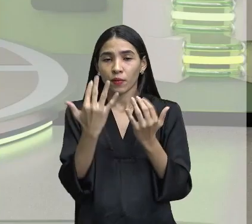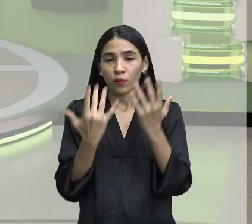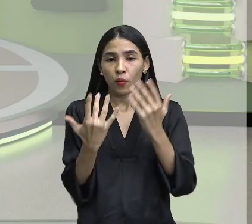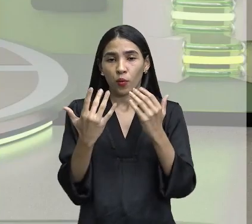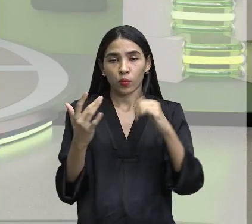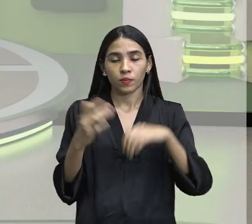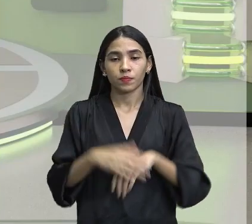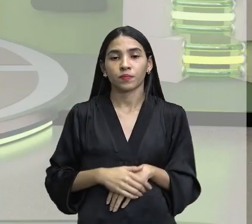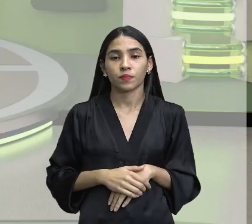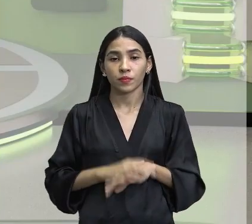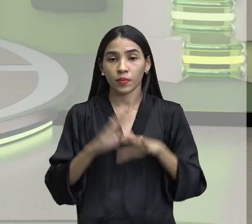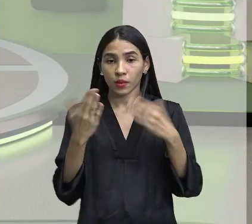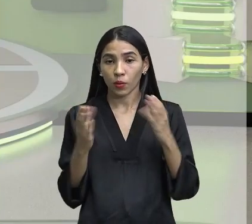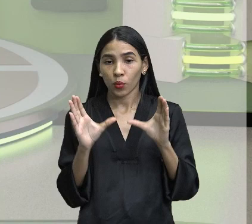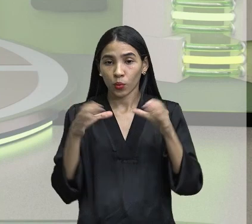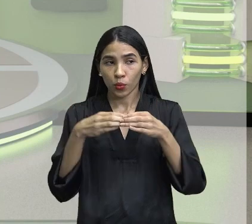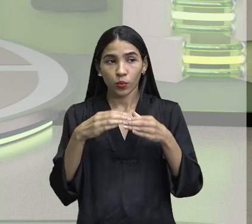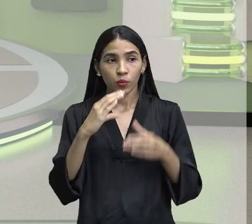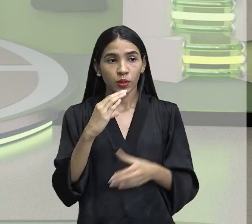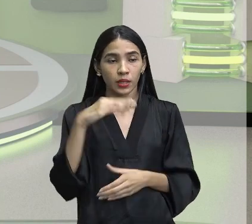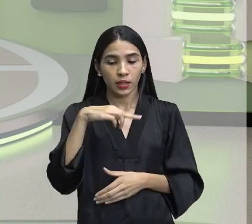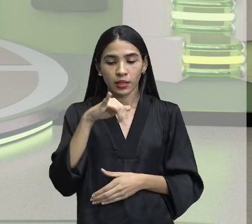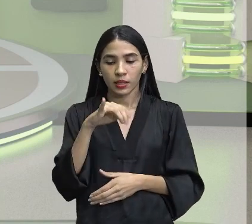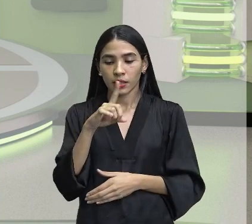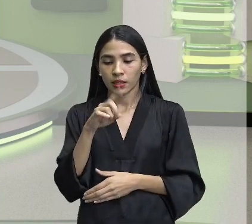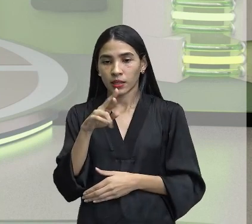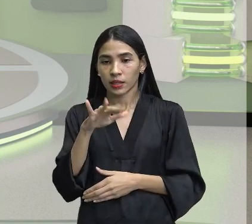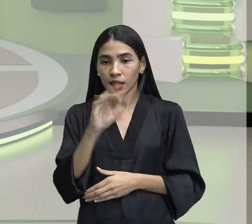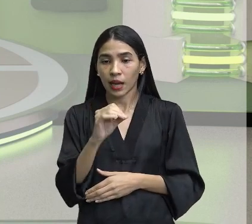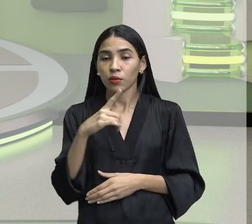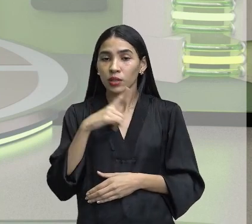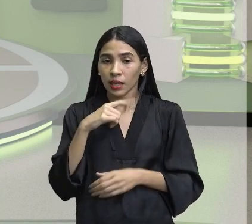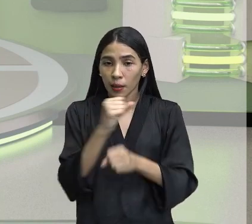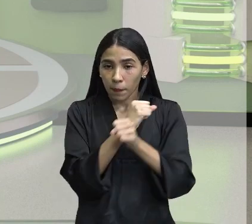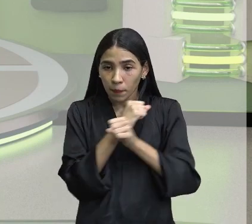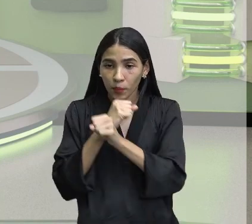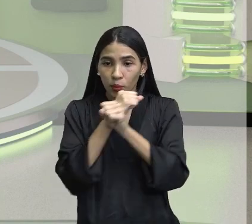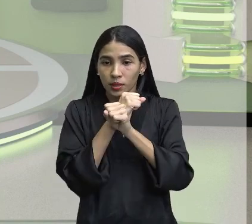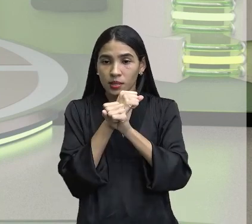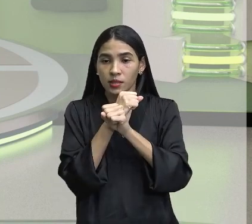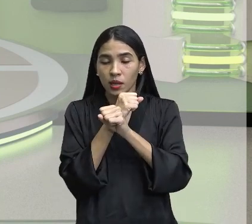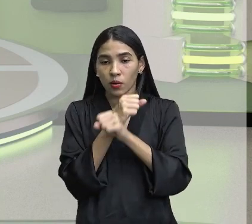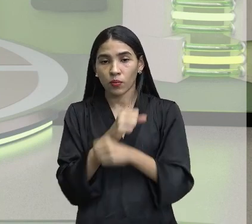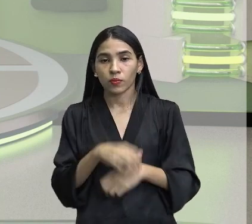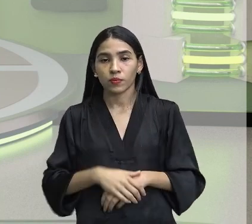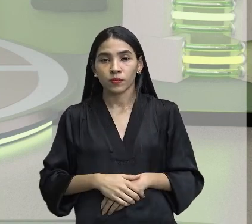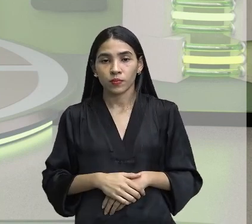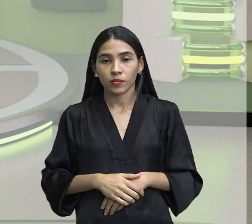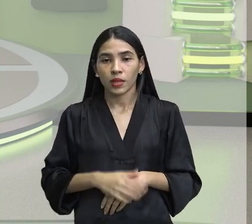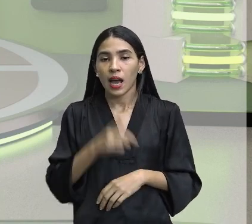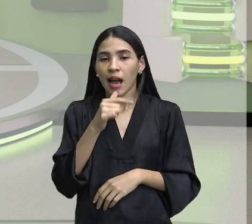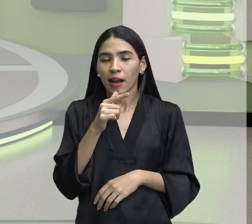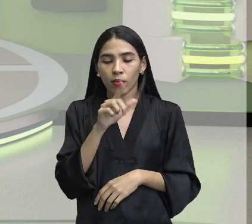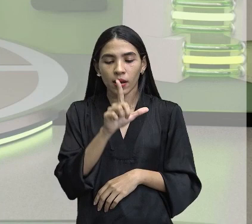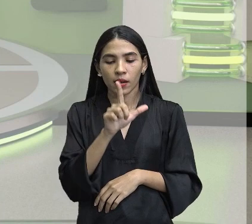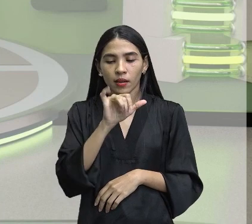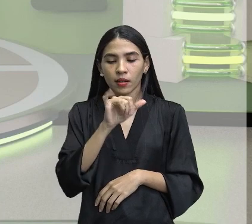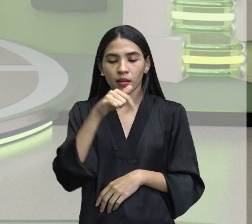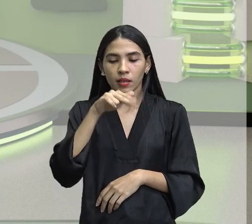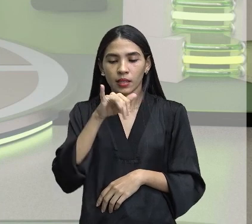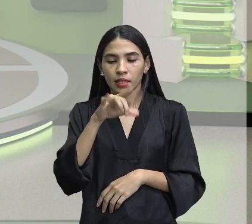indivíduos possuem uma capacidade de defesa a partir da produção desse líquido que queima